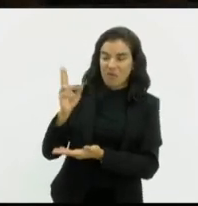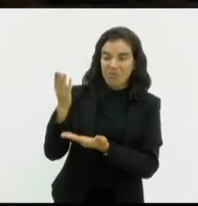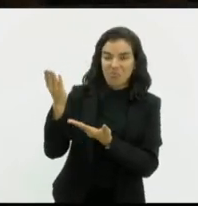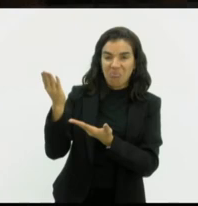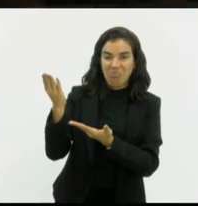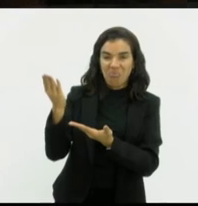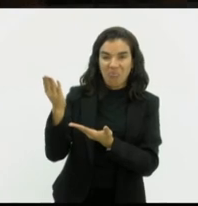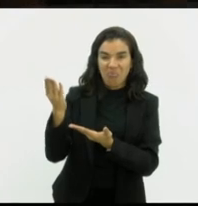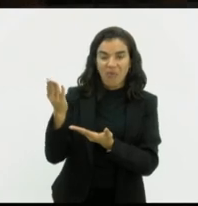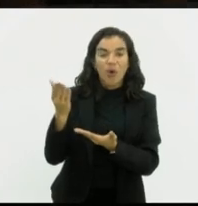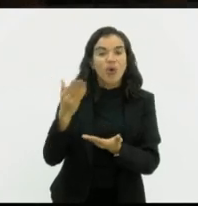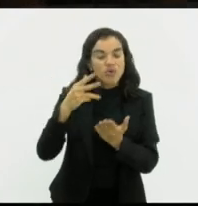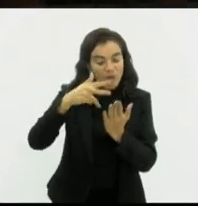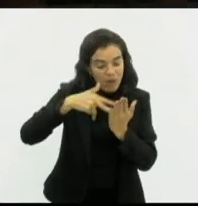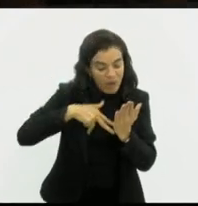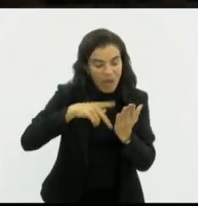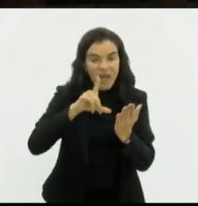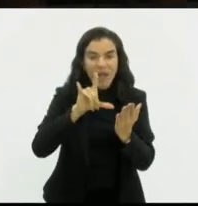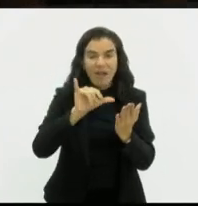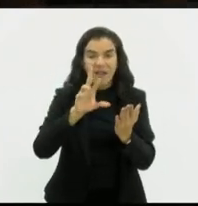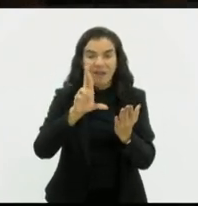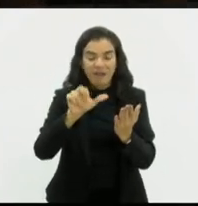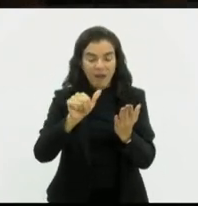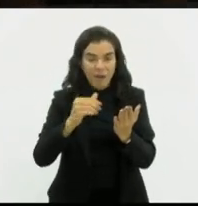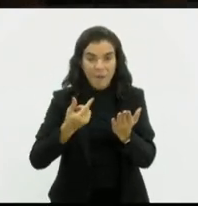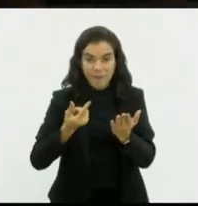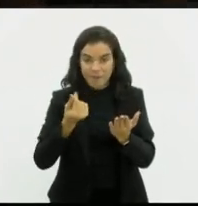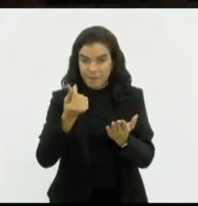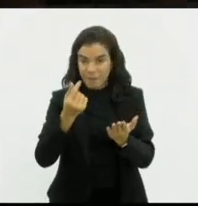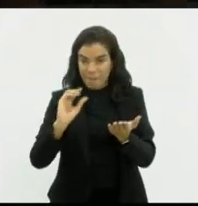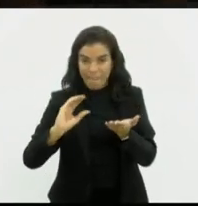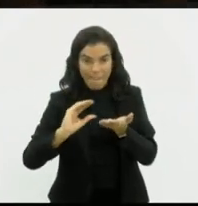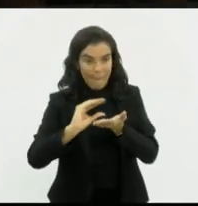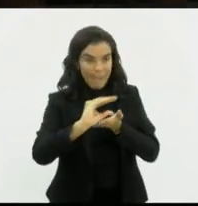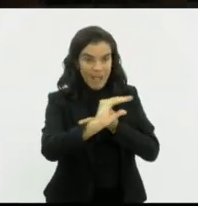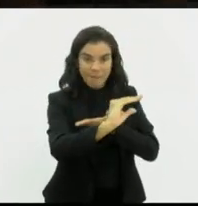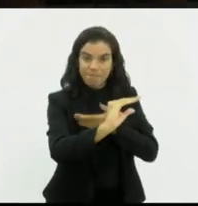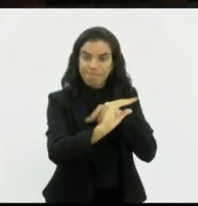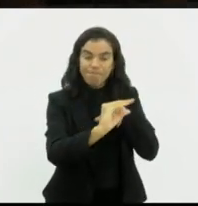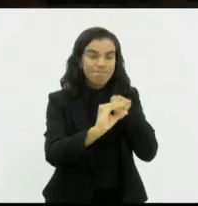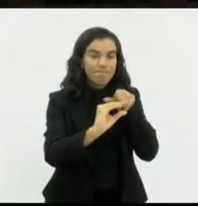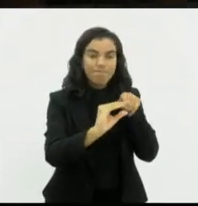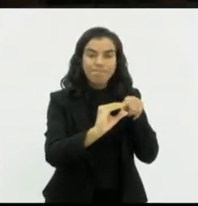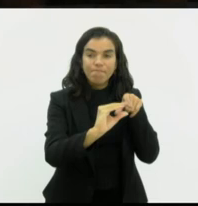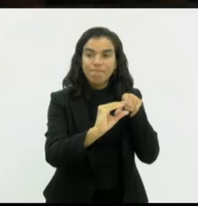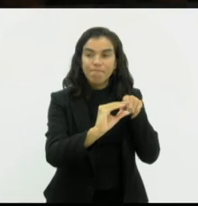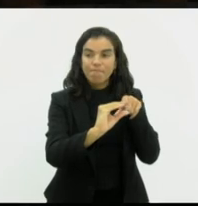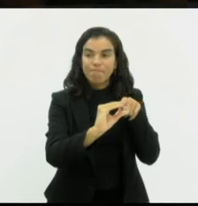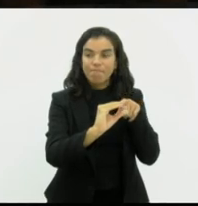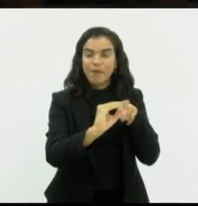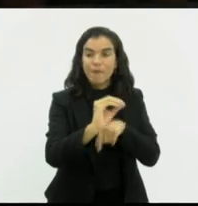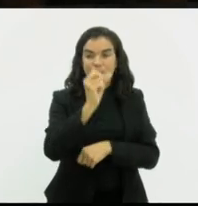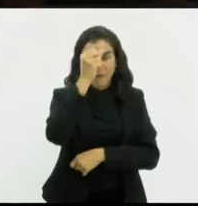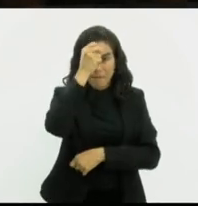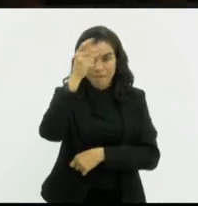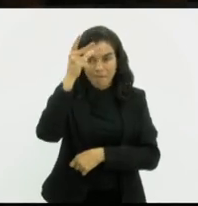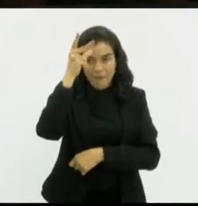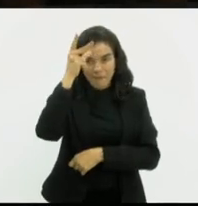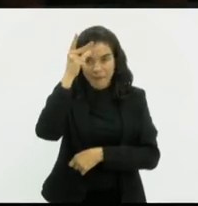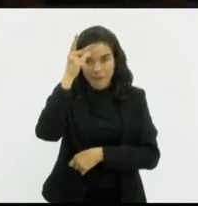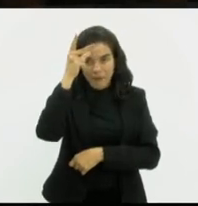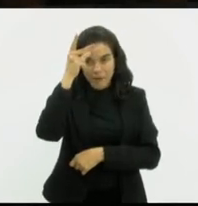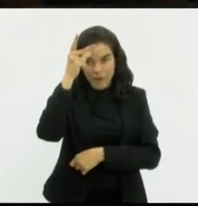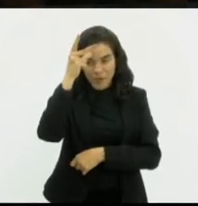Lira destinou uma verba vultosa para a prefeitura do pai dele,